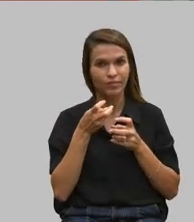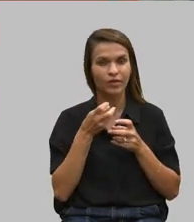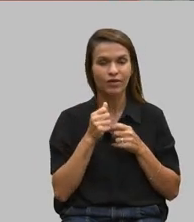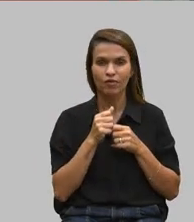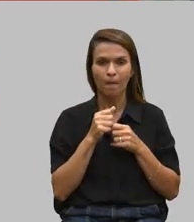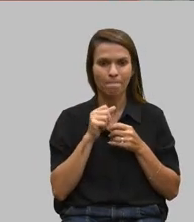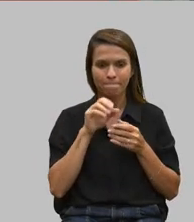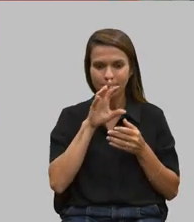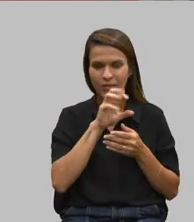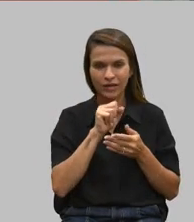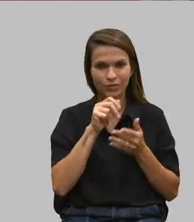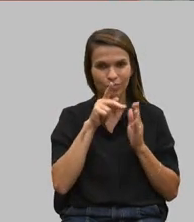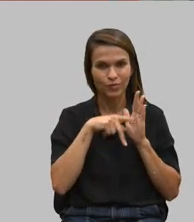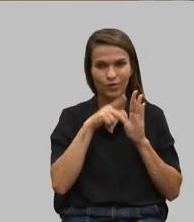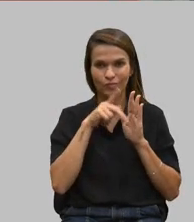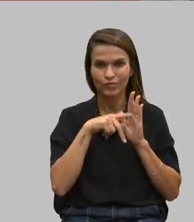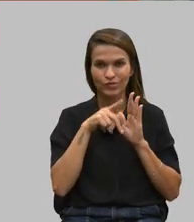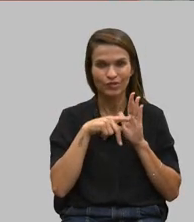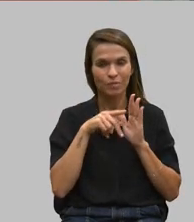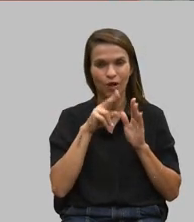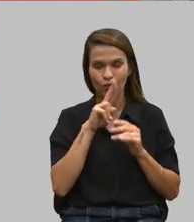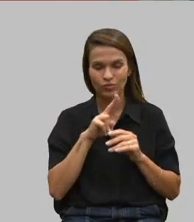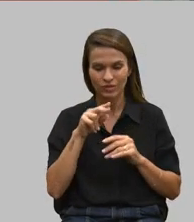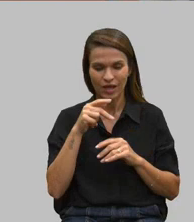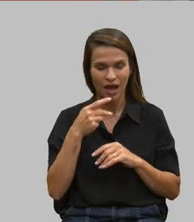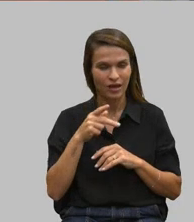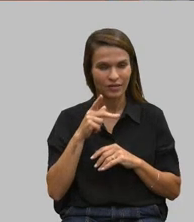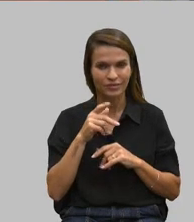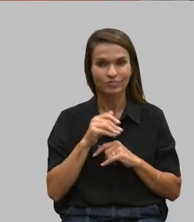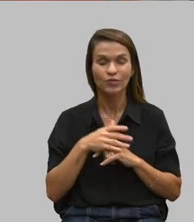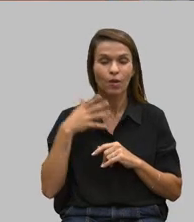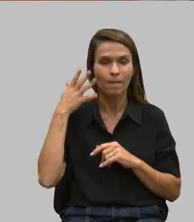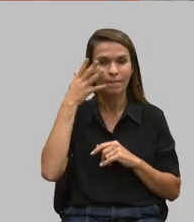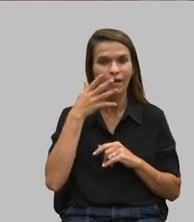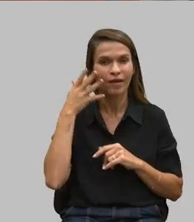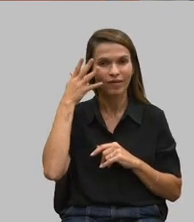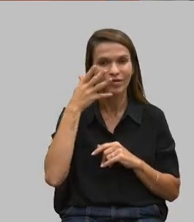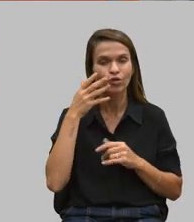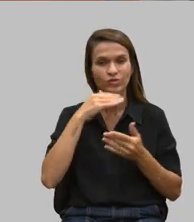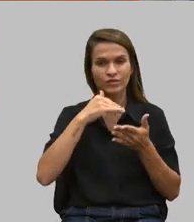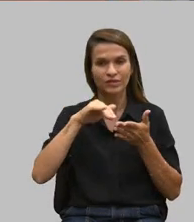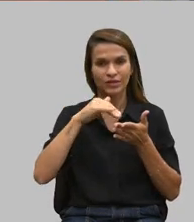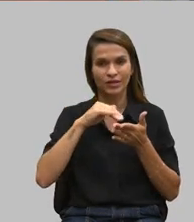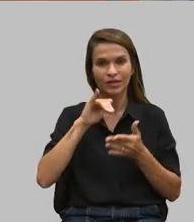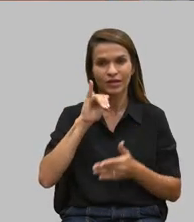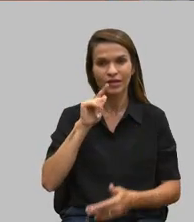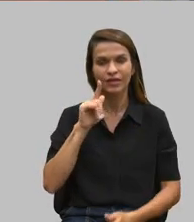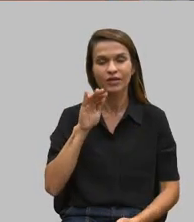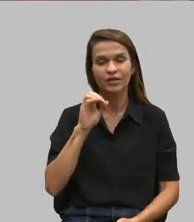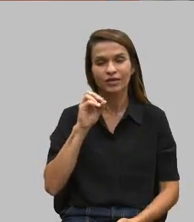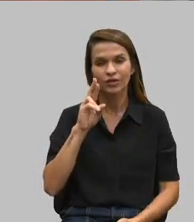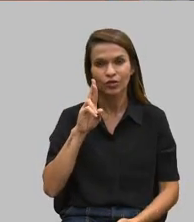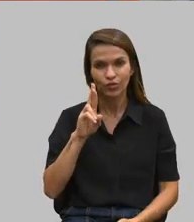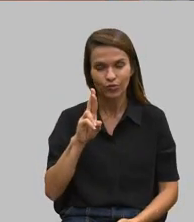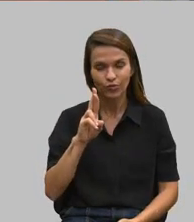projeto usar isso aqui e com a palavra o nosso secretário Igor Alvarenga